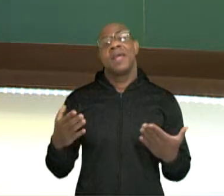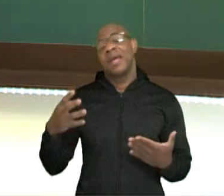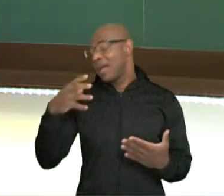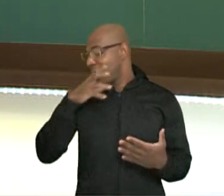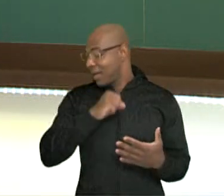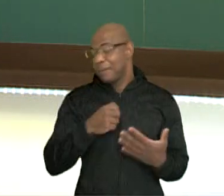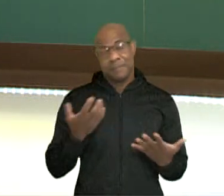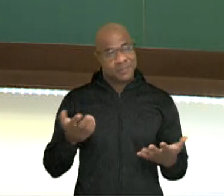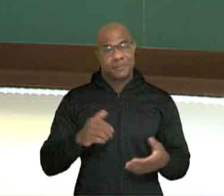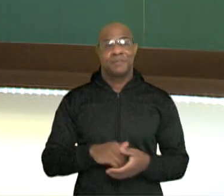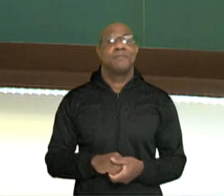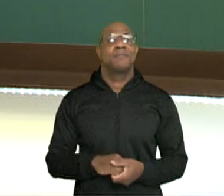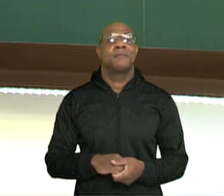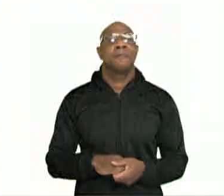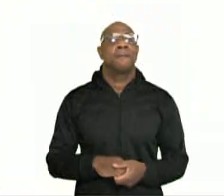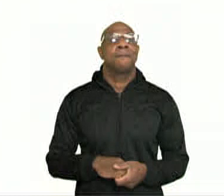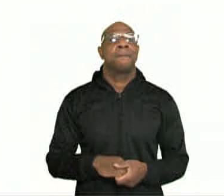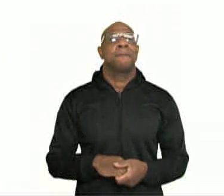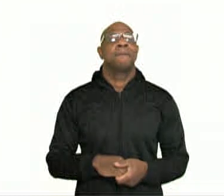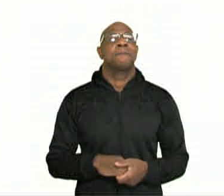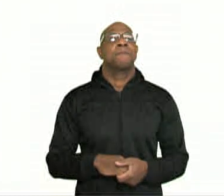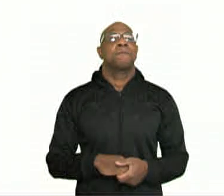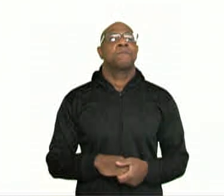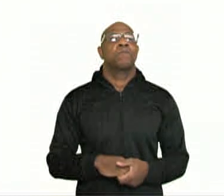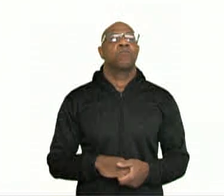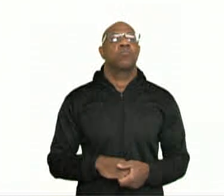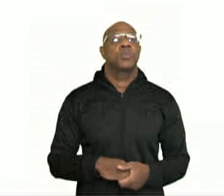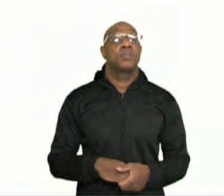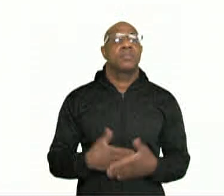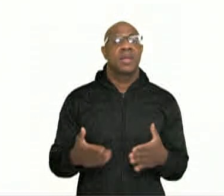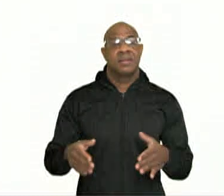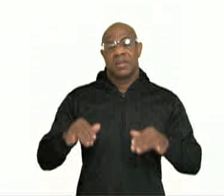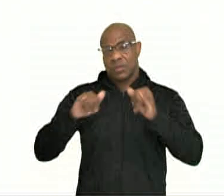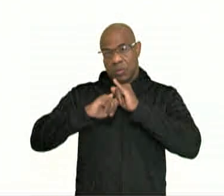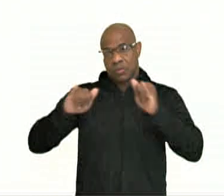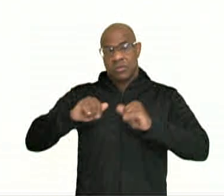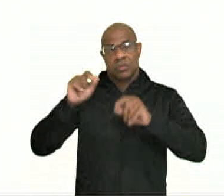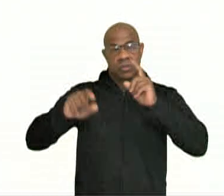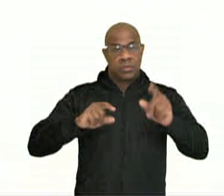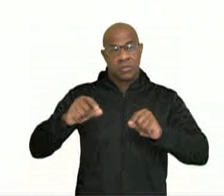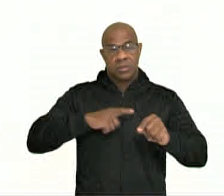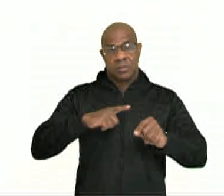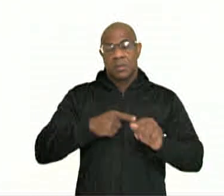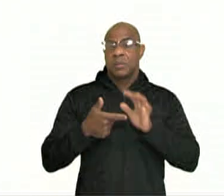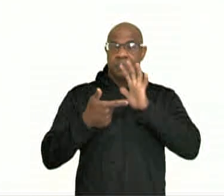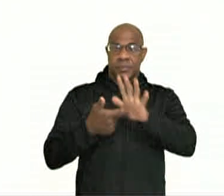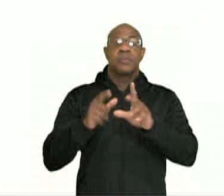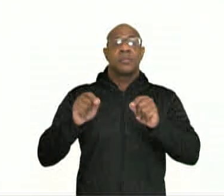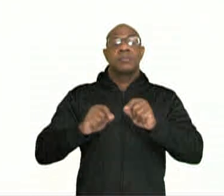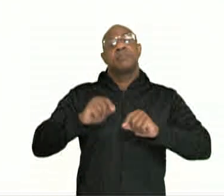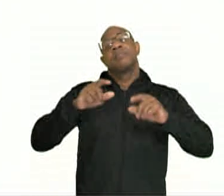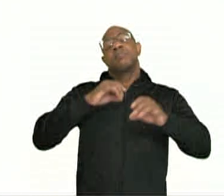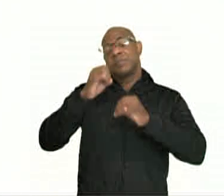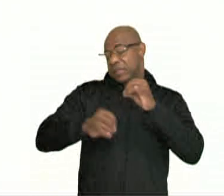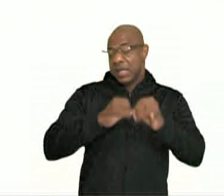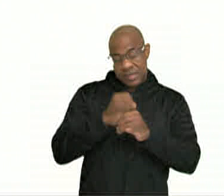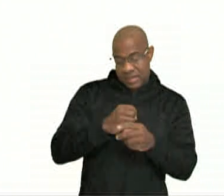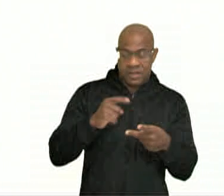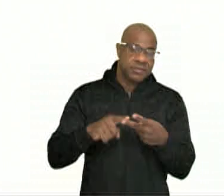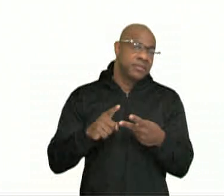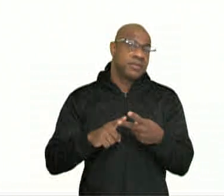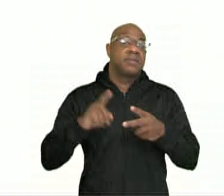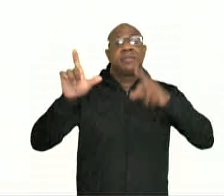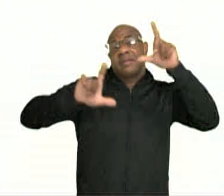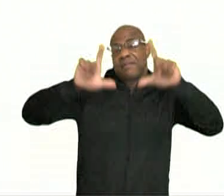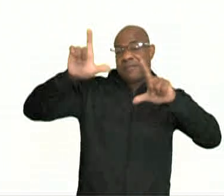próprio estado, certo? Então, essas notícias elas acabam sendo transmitidas geralmente pela internet,